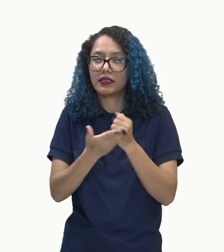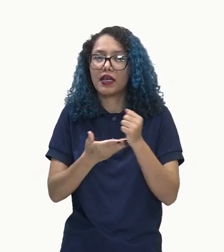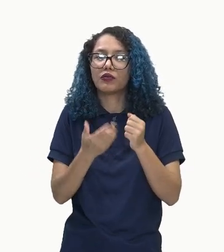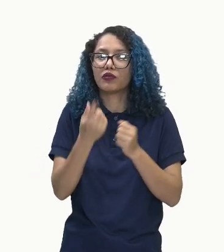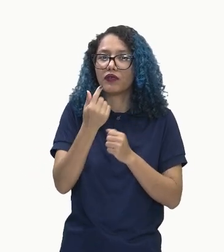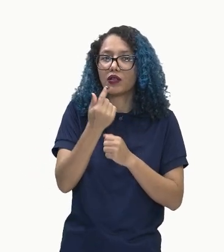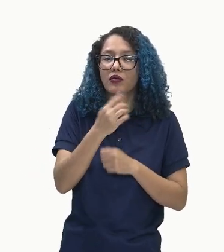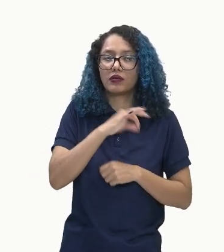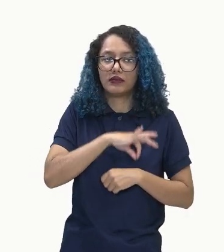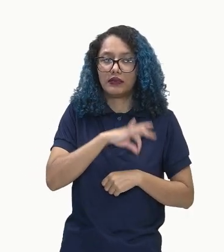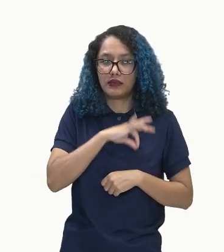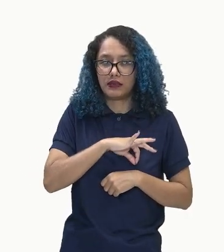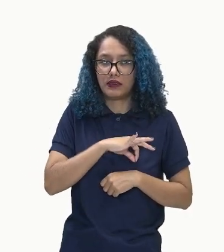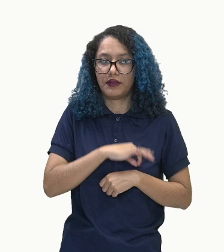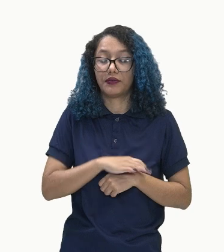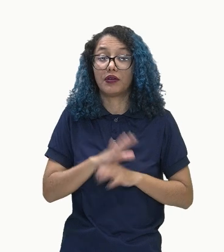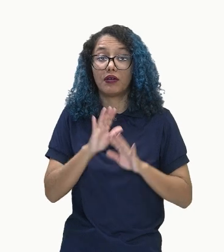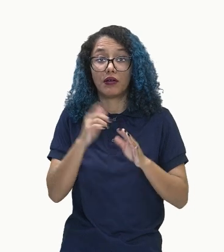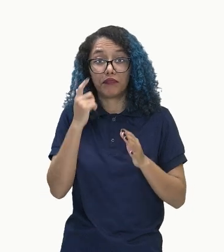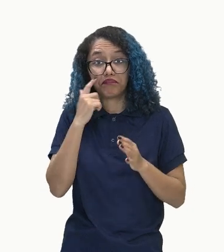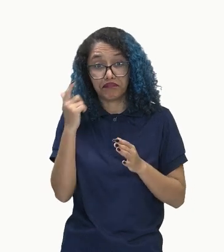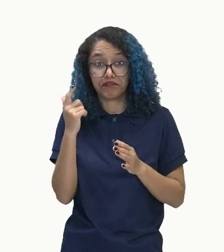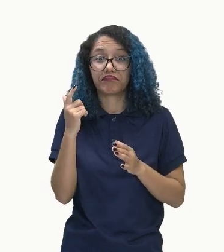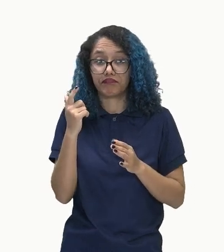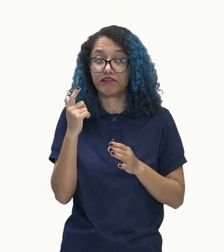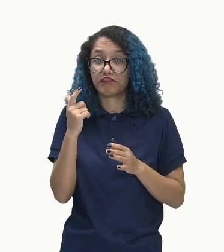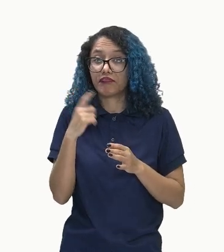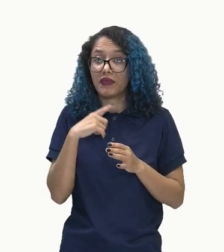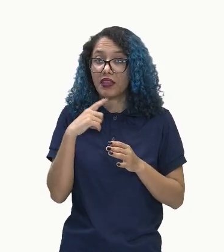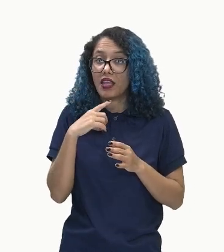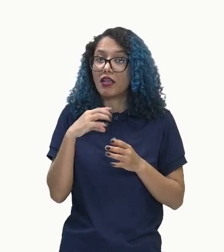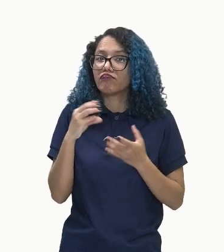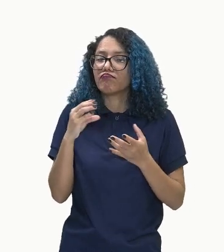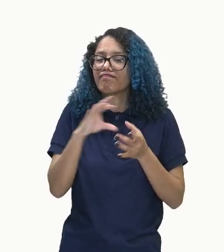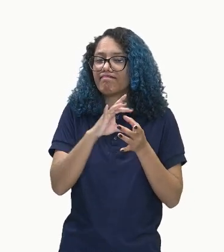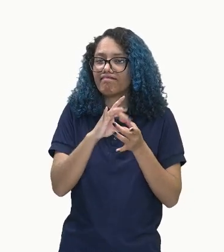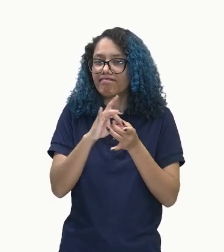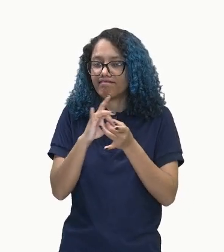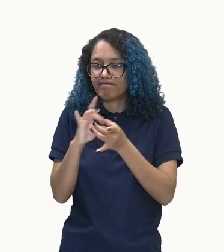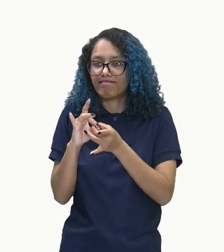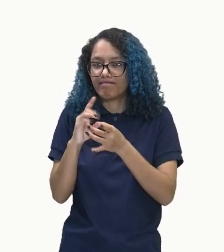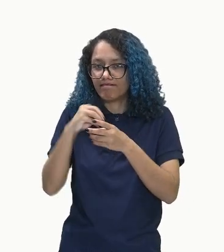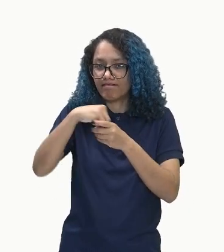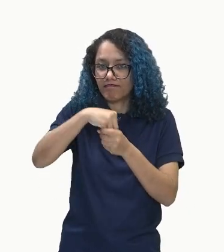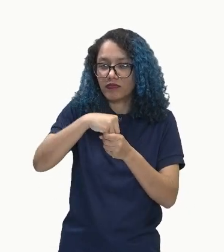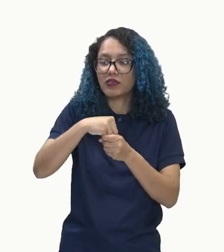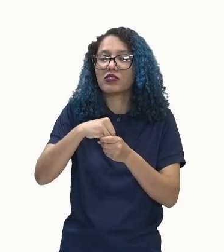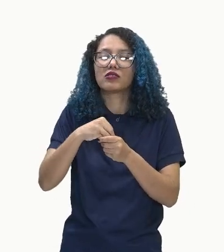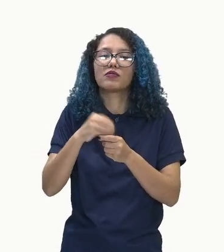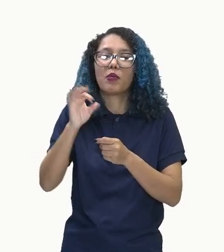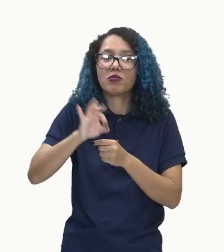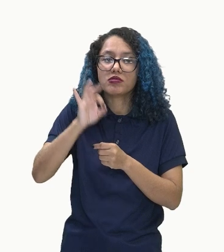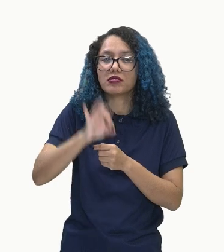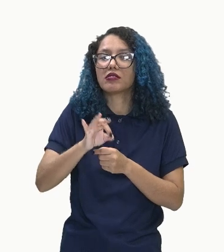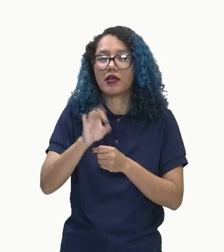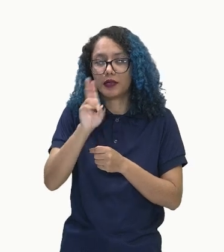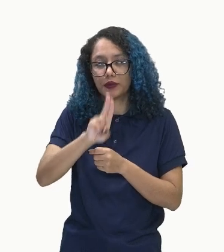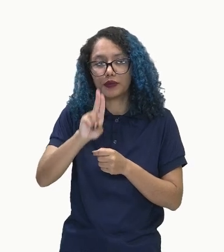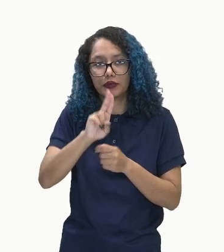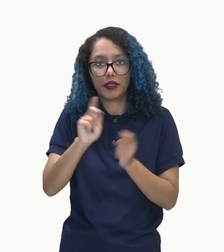temos aqui um contexto onde a porcentagem se faz presente, na vida da gente, no